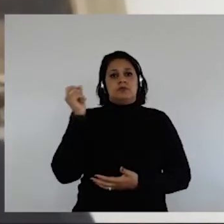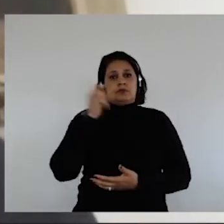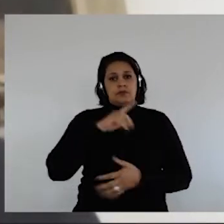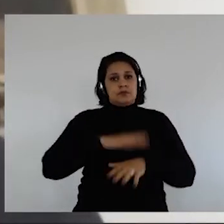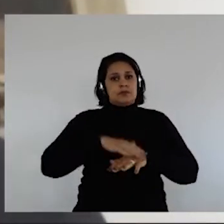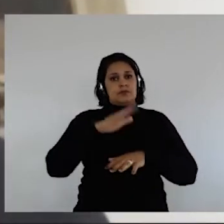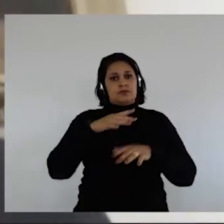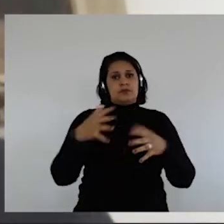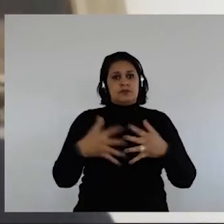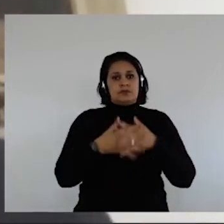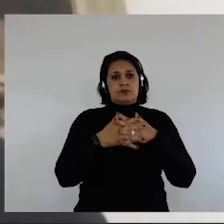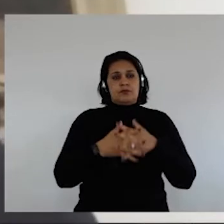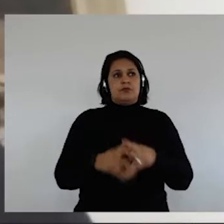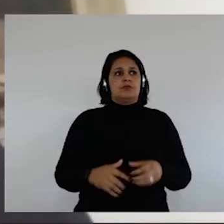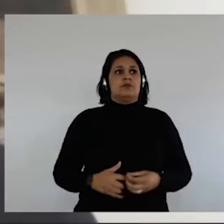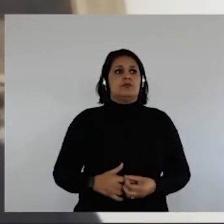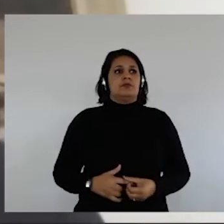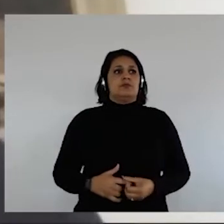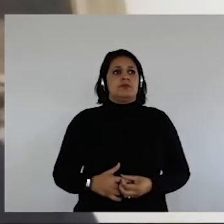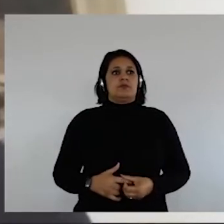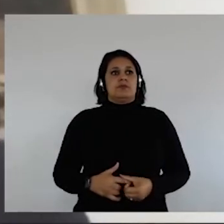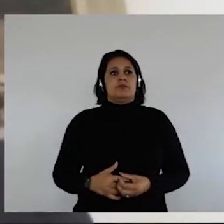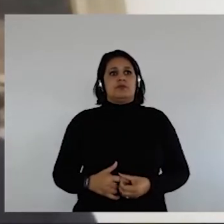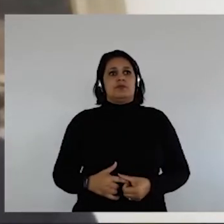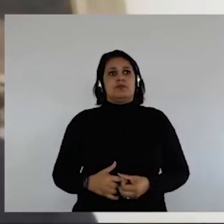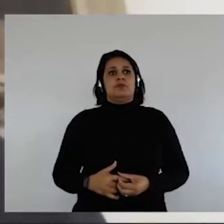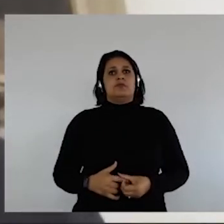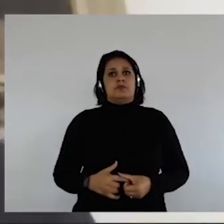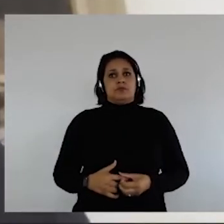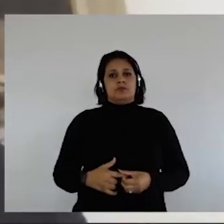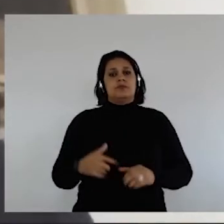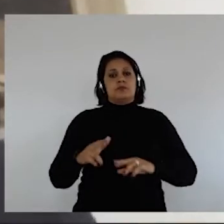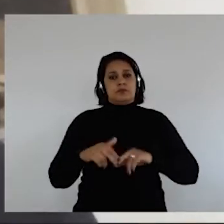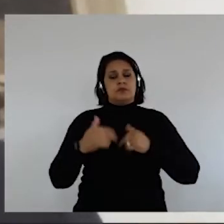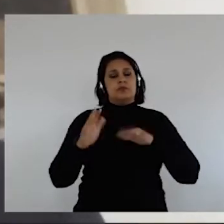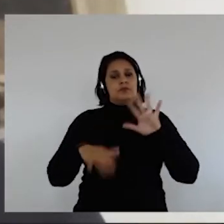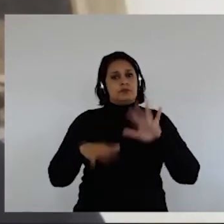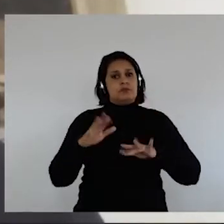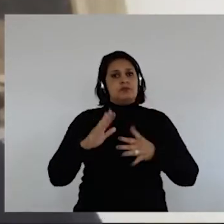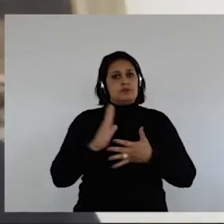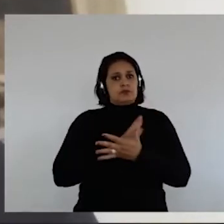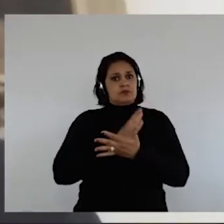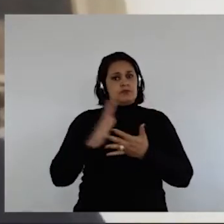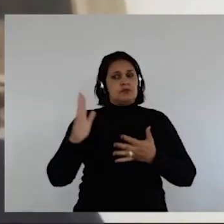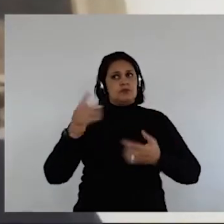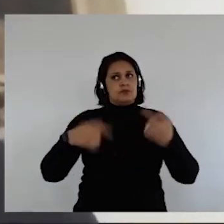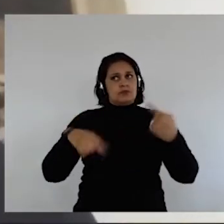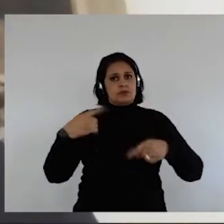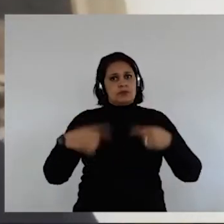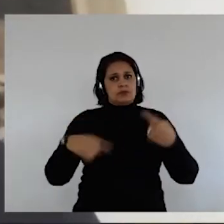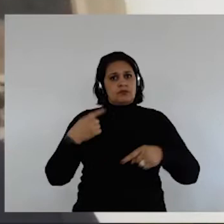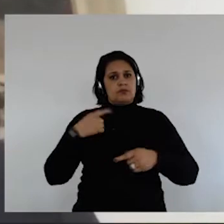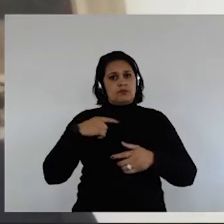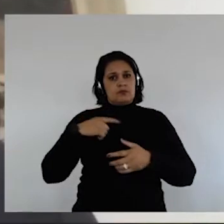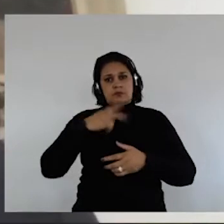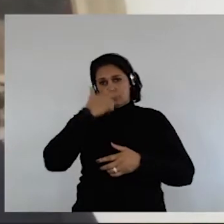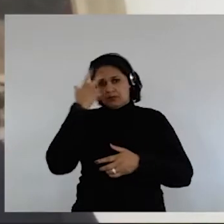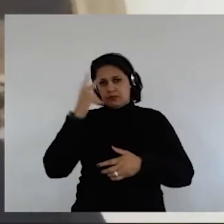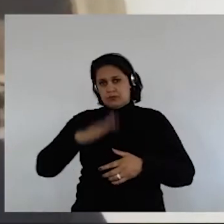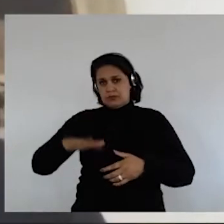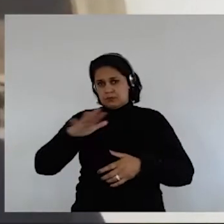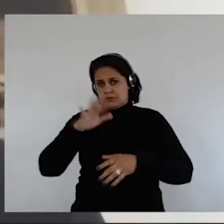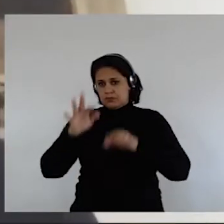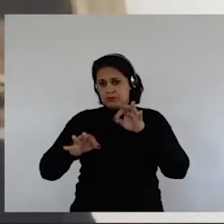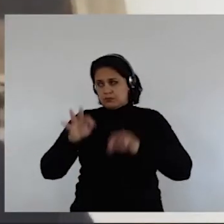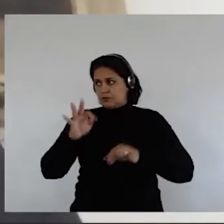É muito provável que muitas dessas discussões em breve estejam judicializadas e assim os intérpretes, juristas e o Poder